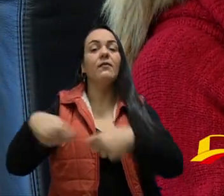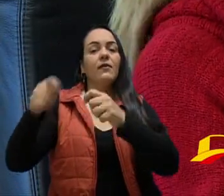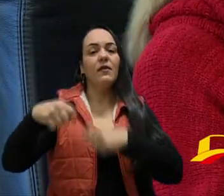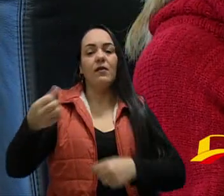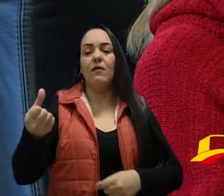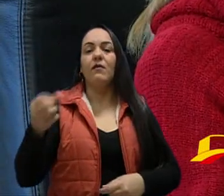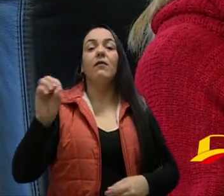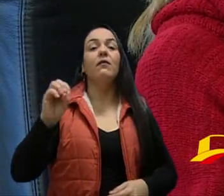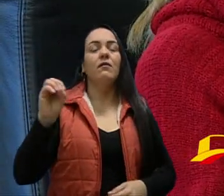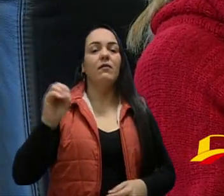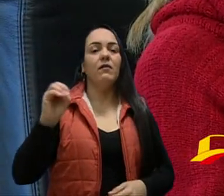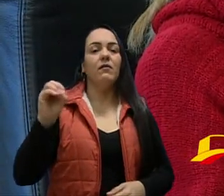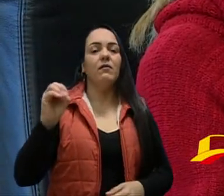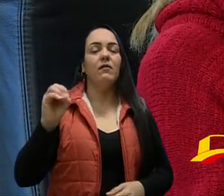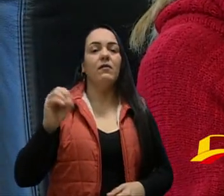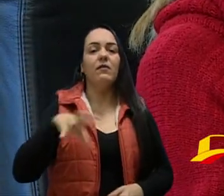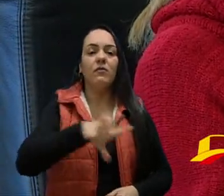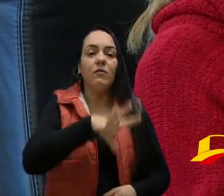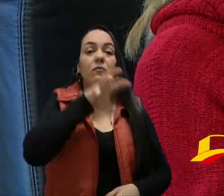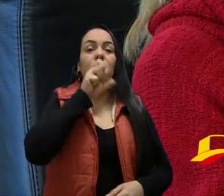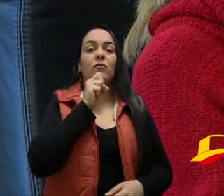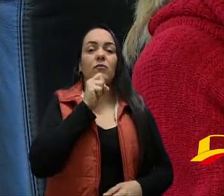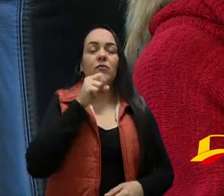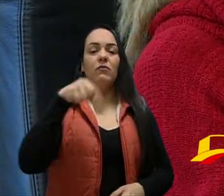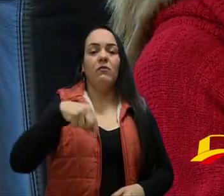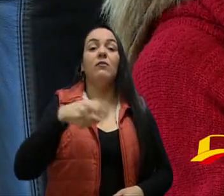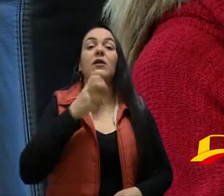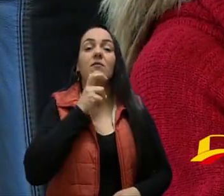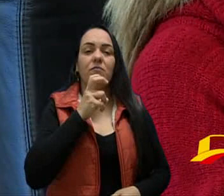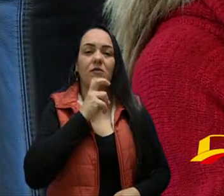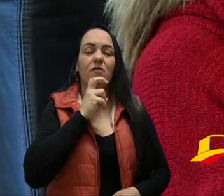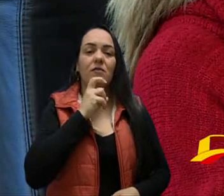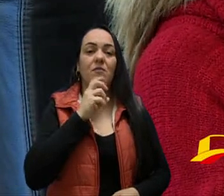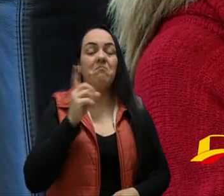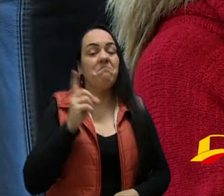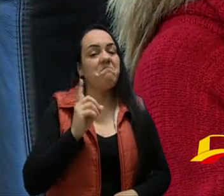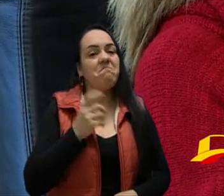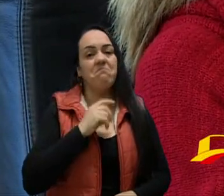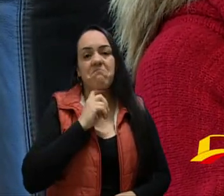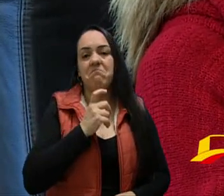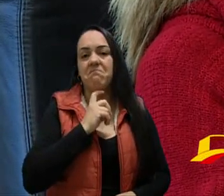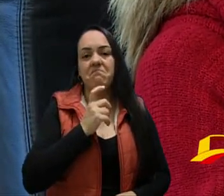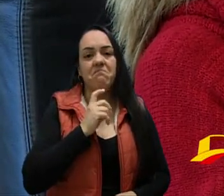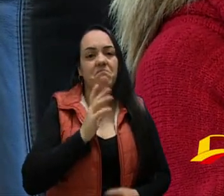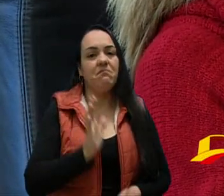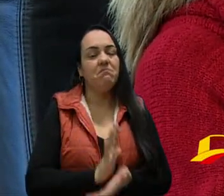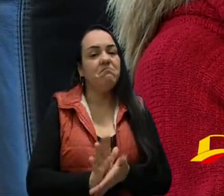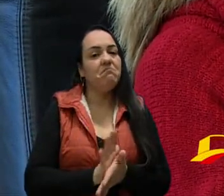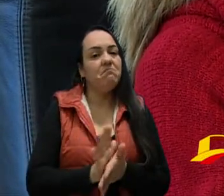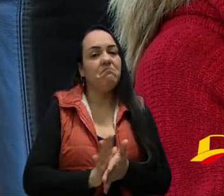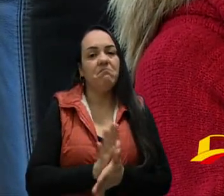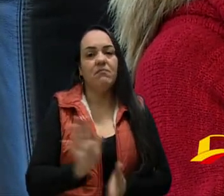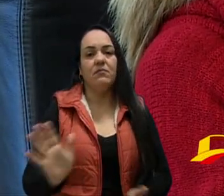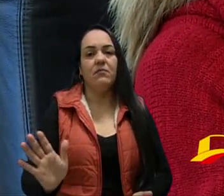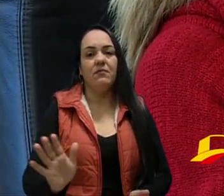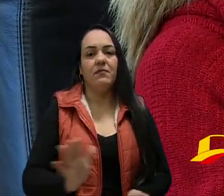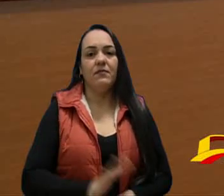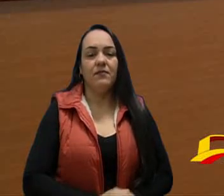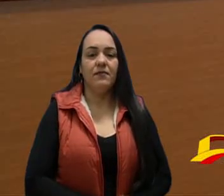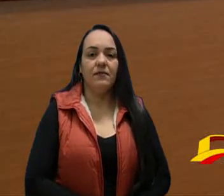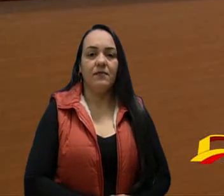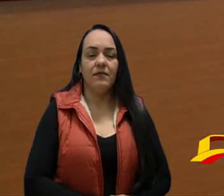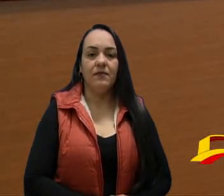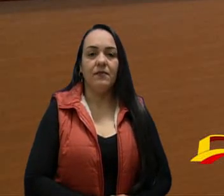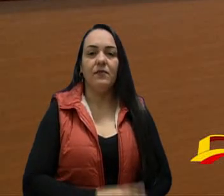sorocaba sorocaba eu não sei nenhum sorocaba nenhum a nossa é